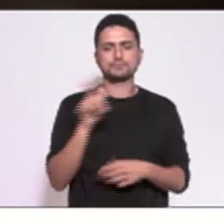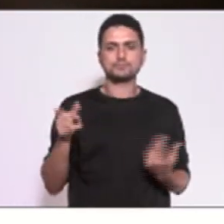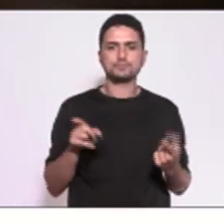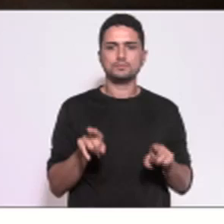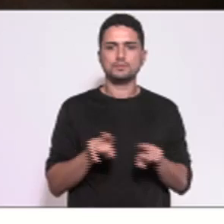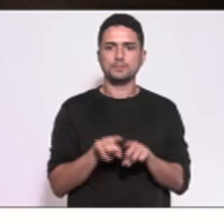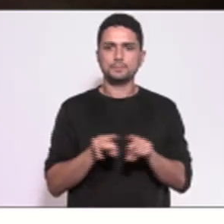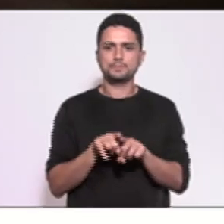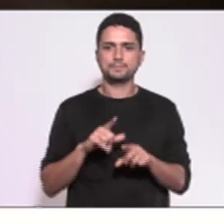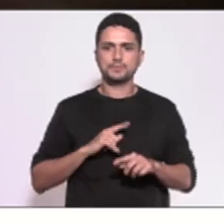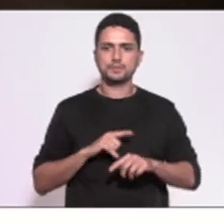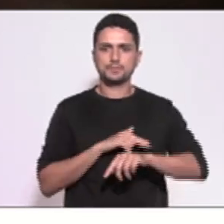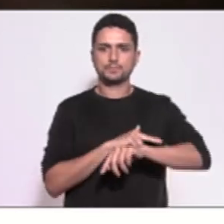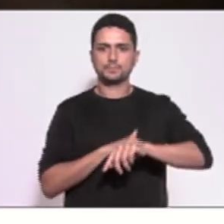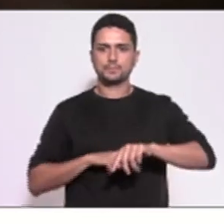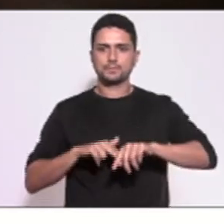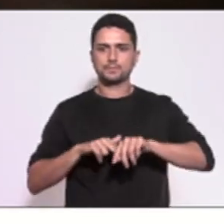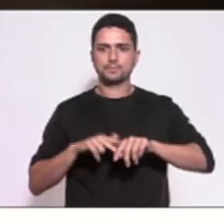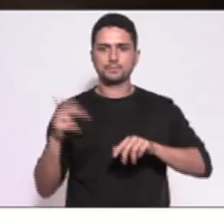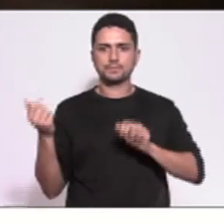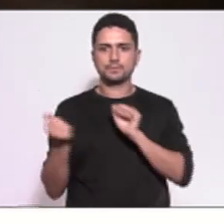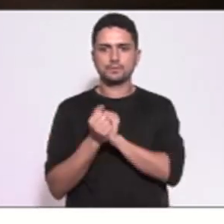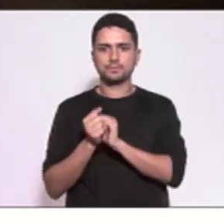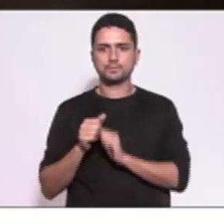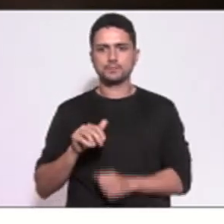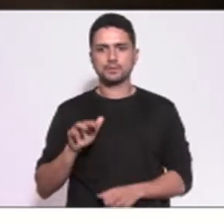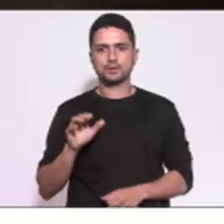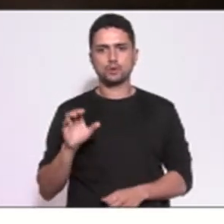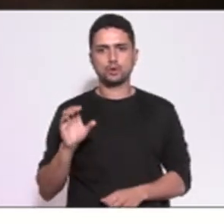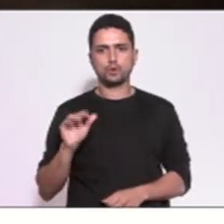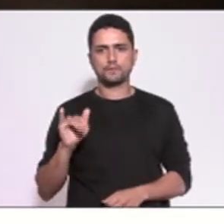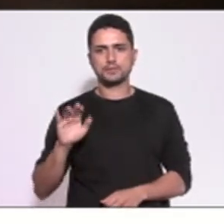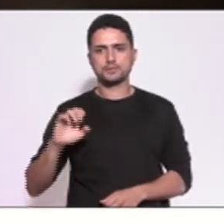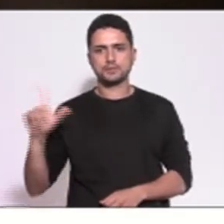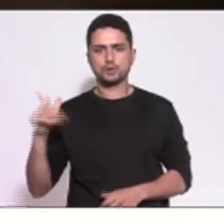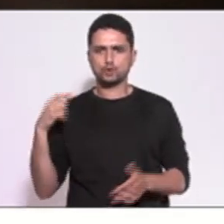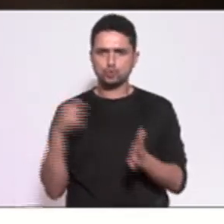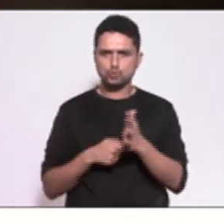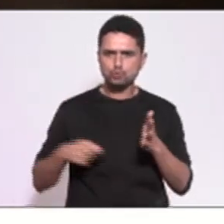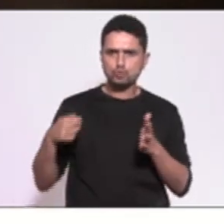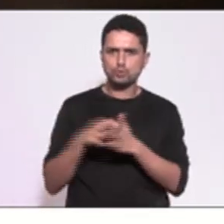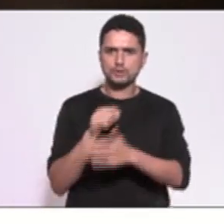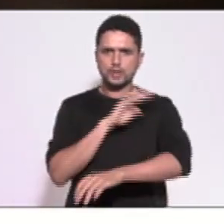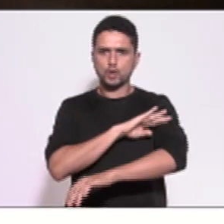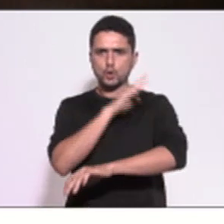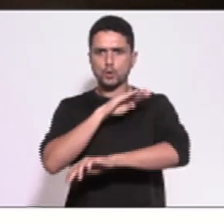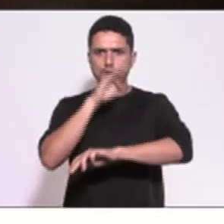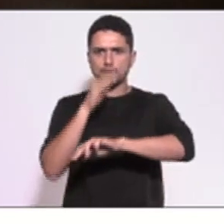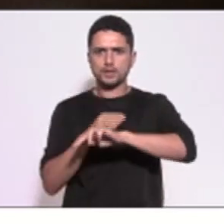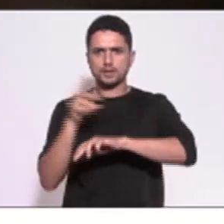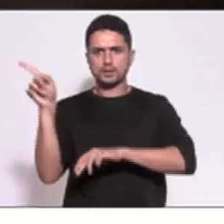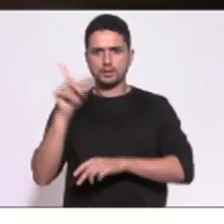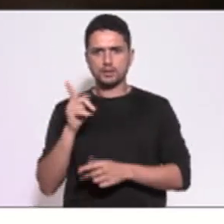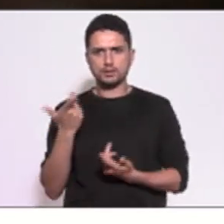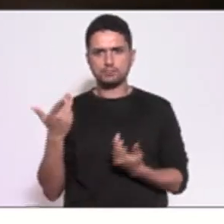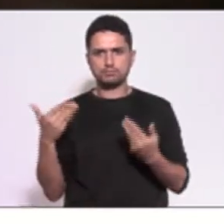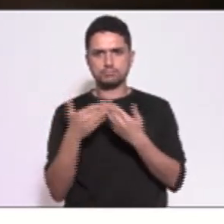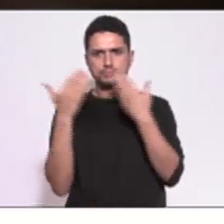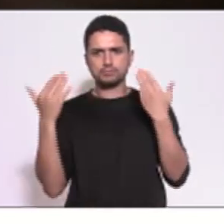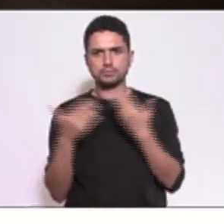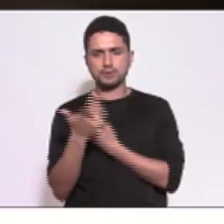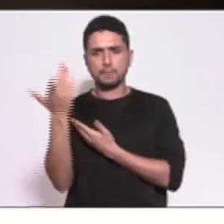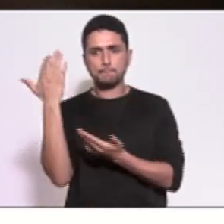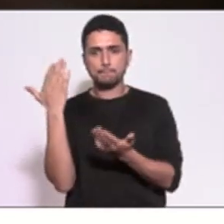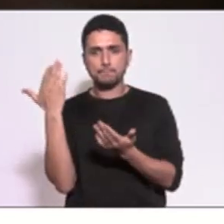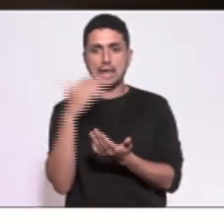que tinha sido um oficial, que tinha lutado para tomar a colina de Golã, e tinha perdido colegas ali, e quando começou a relatar a